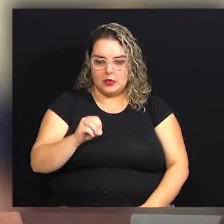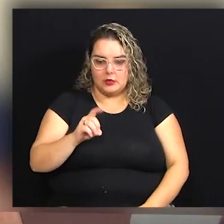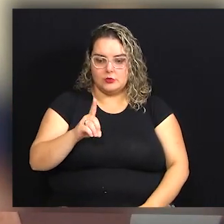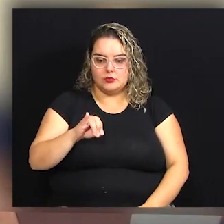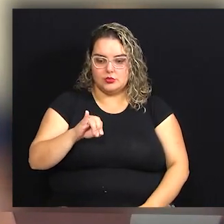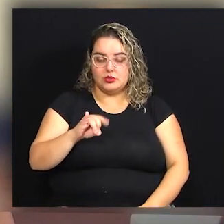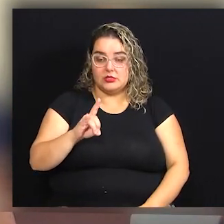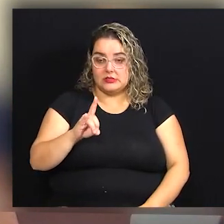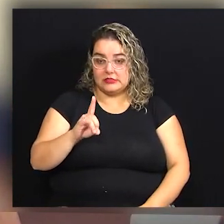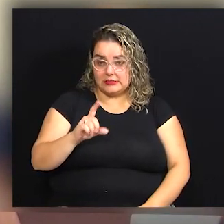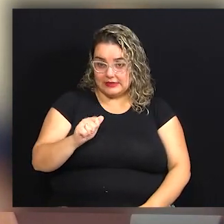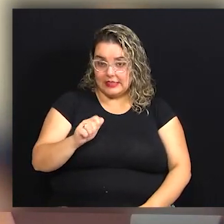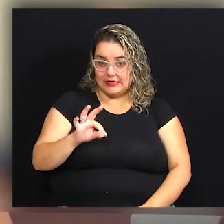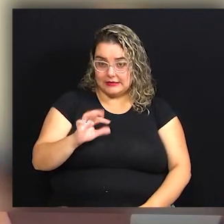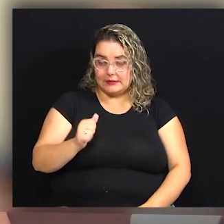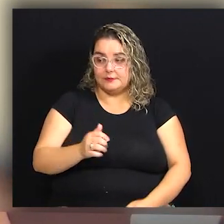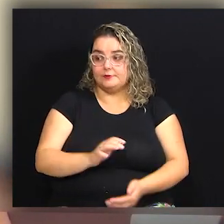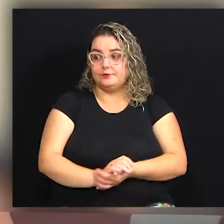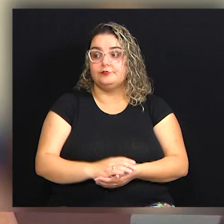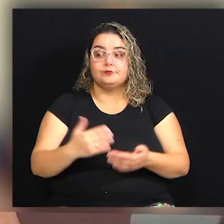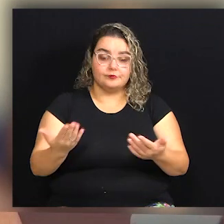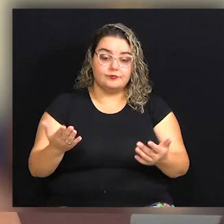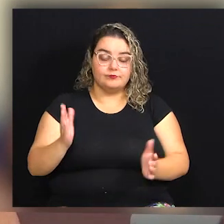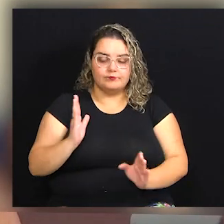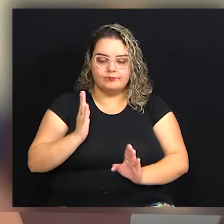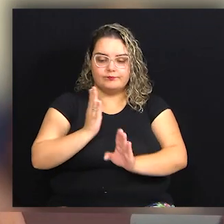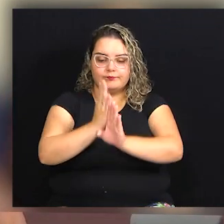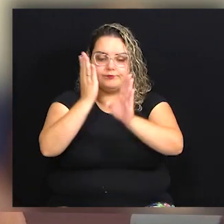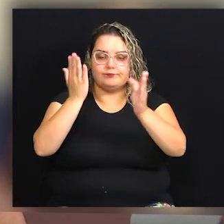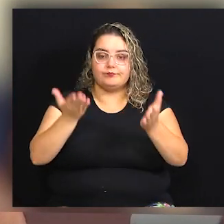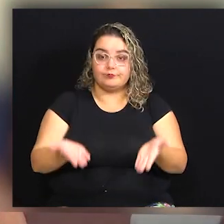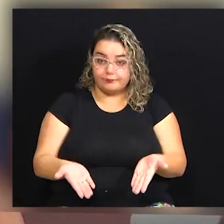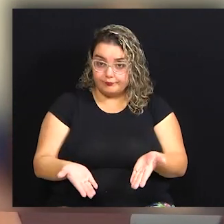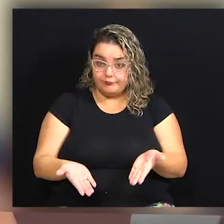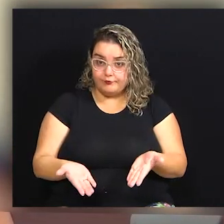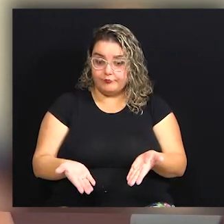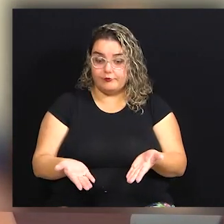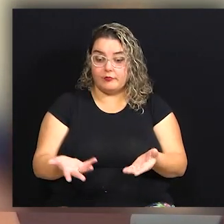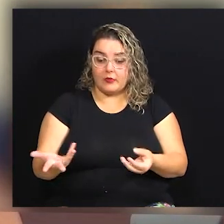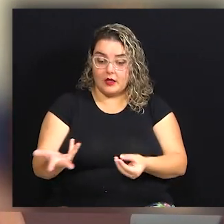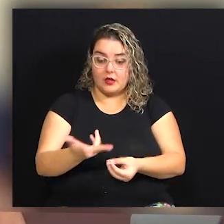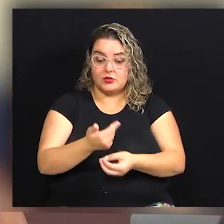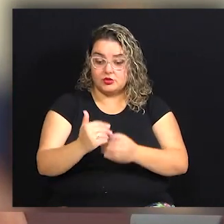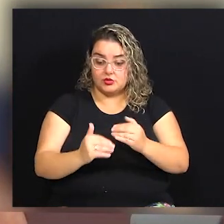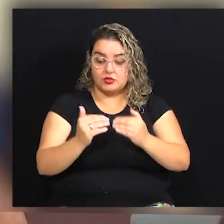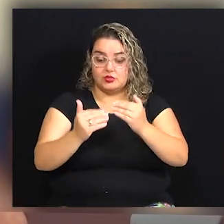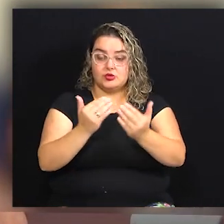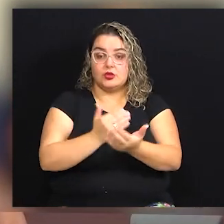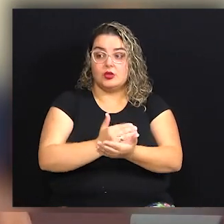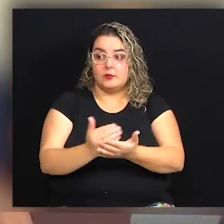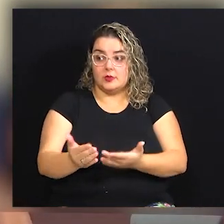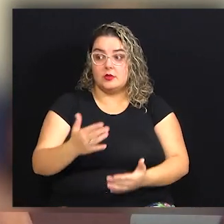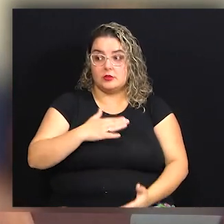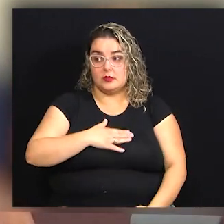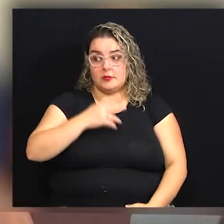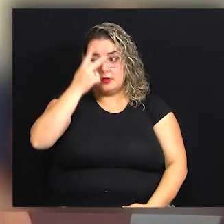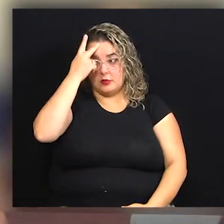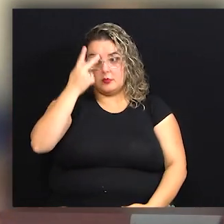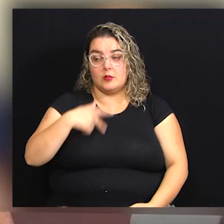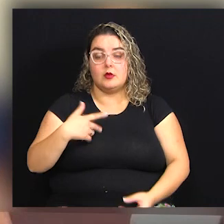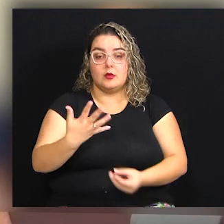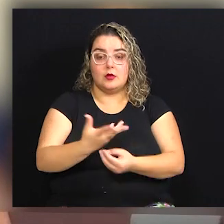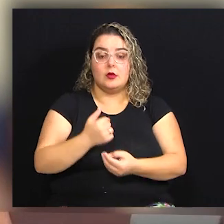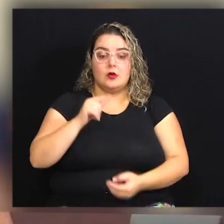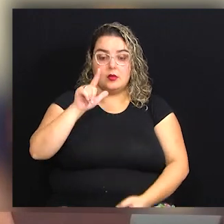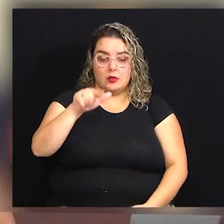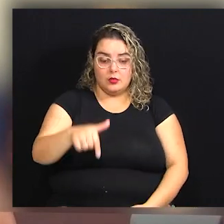autodidata. Então, me deparei com essa produção de arte, né, que começou por causa da minha própria arte, em